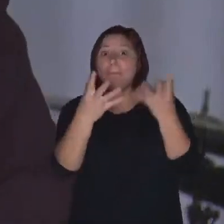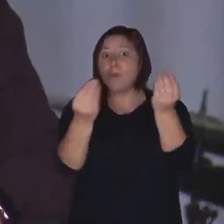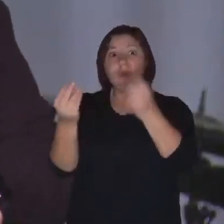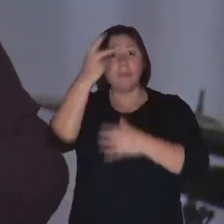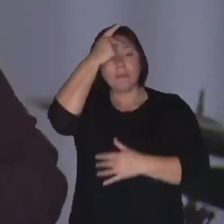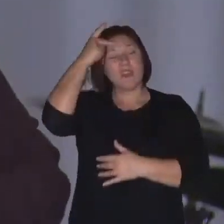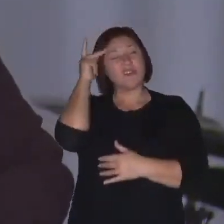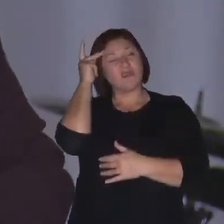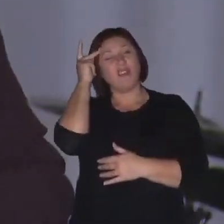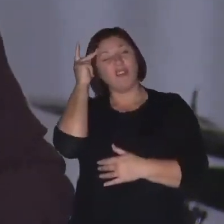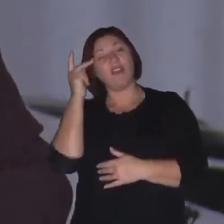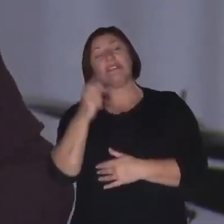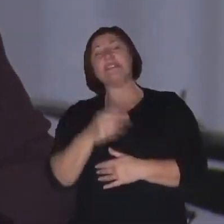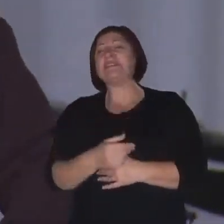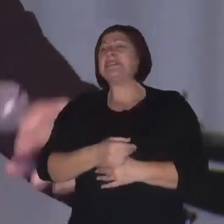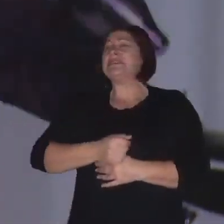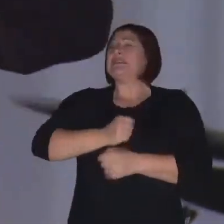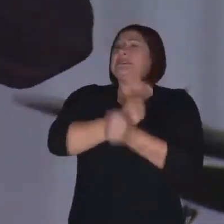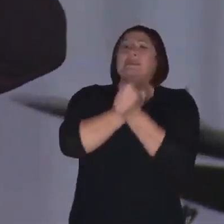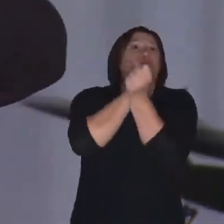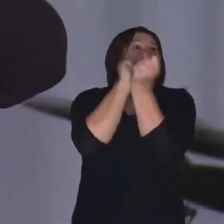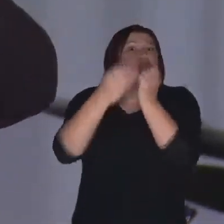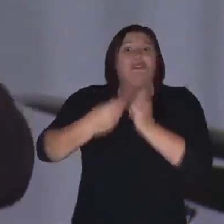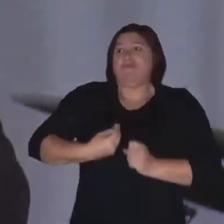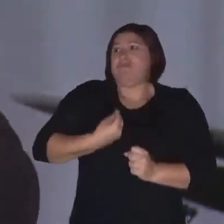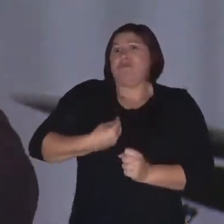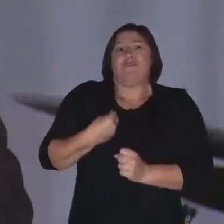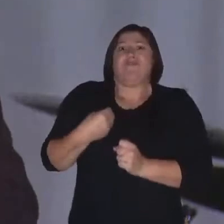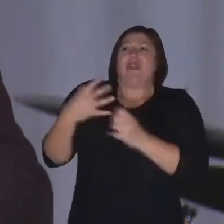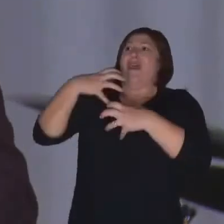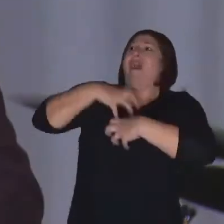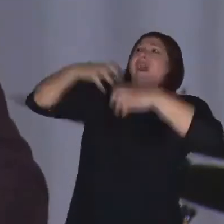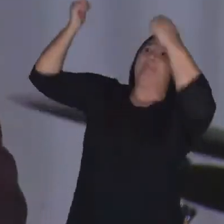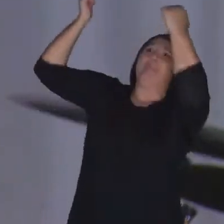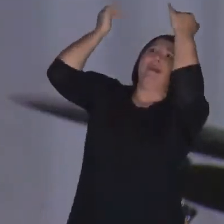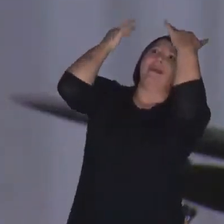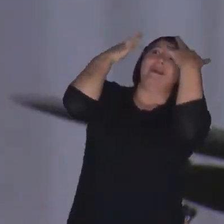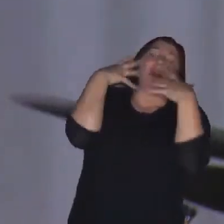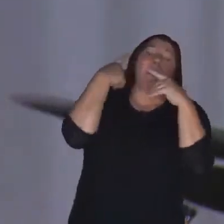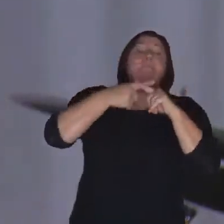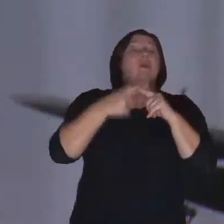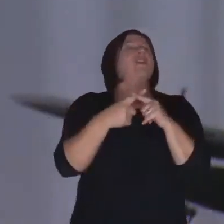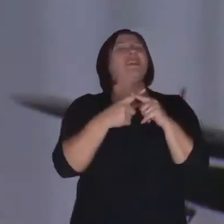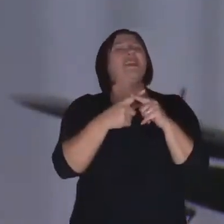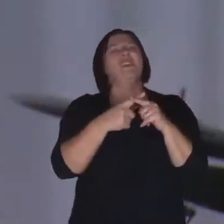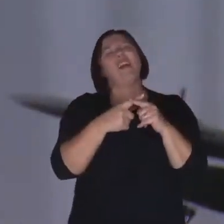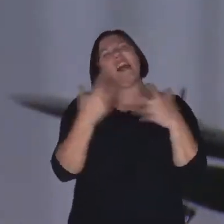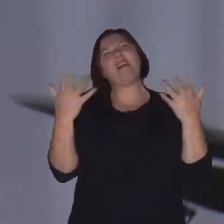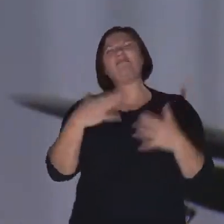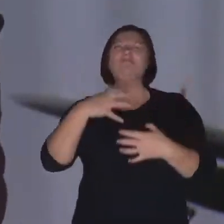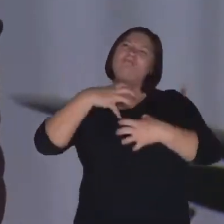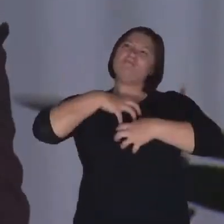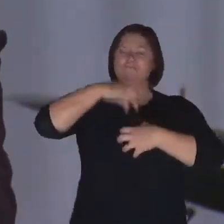pular processos que para Deus são altamente necessários. A oração que mais tenho feito nos meus